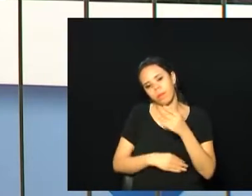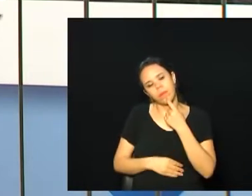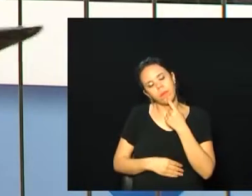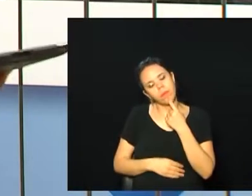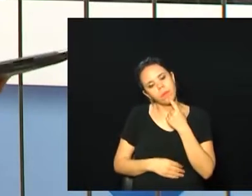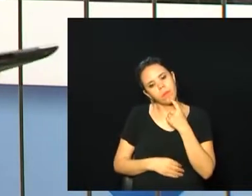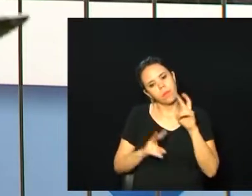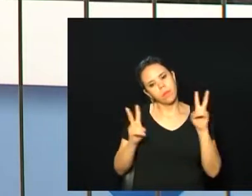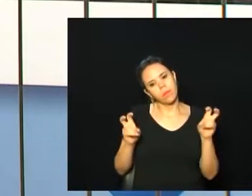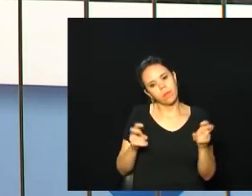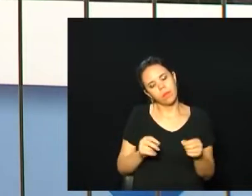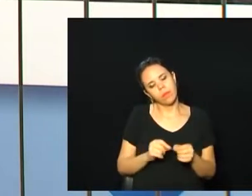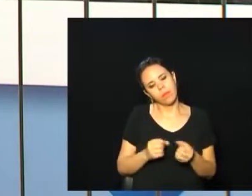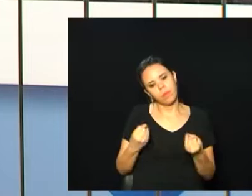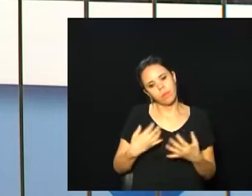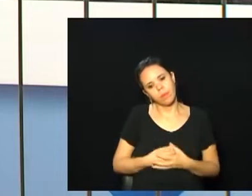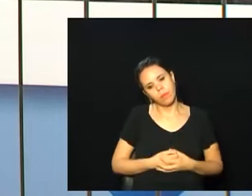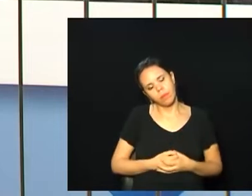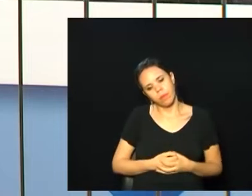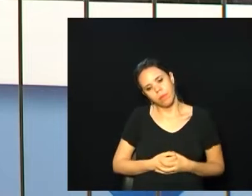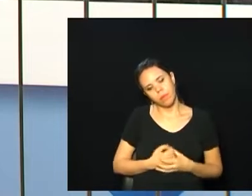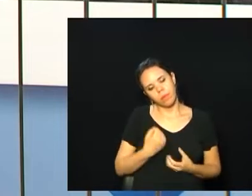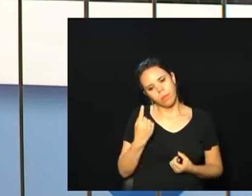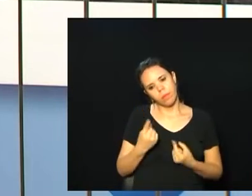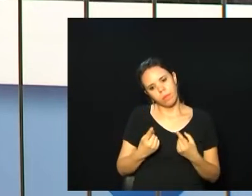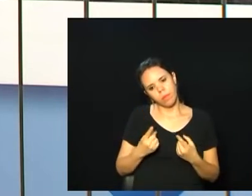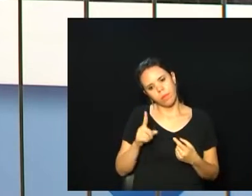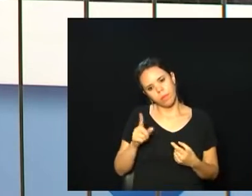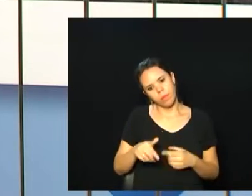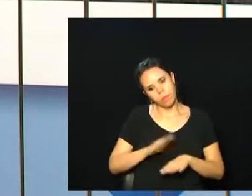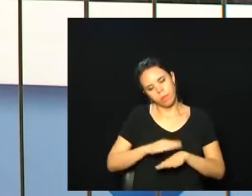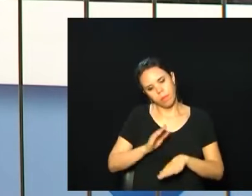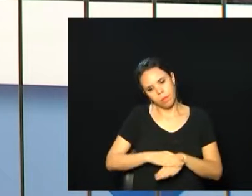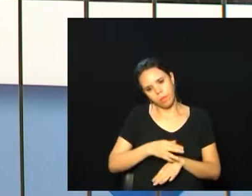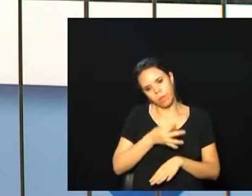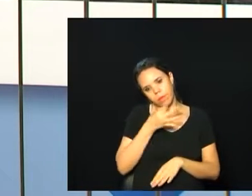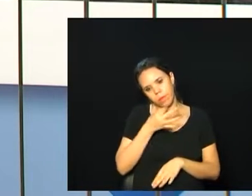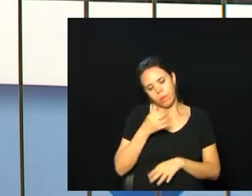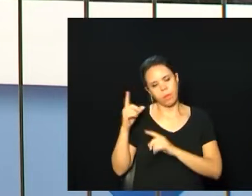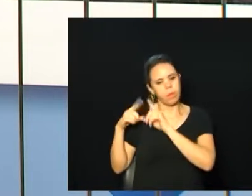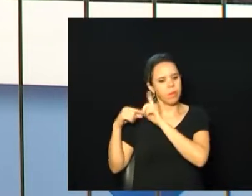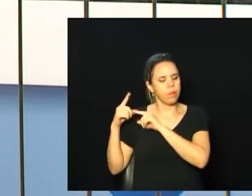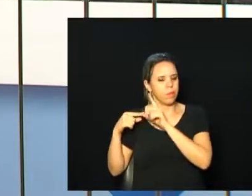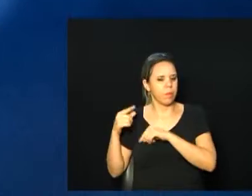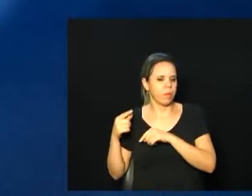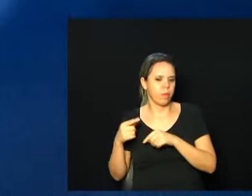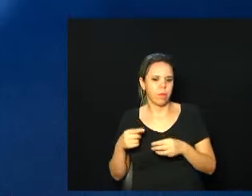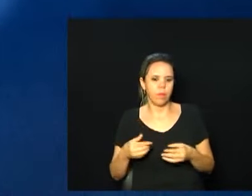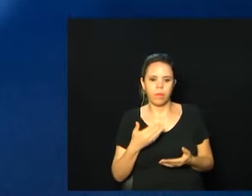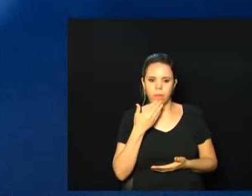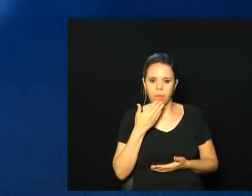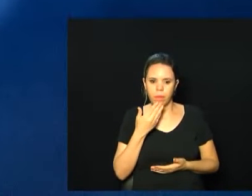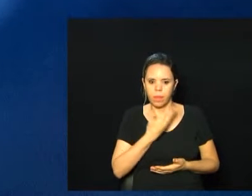Campinas sobre o tema que foi abordado. Uma dessas moções é de autoria do vereador Major Jaime, que apela